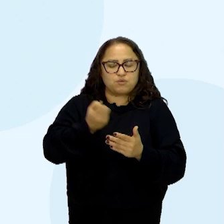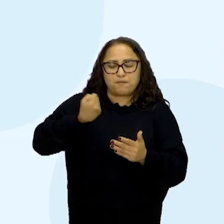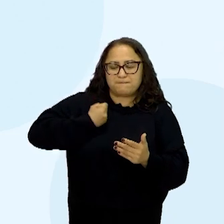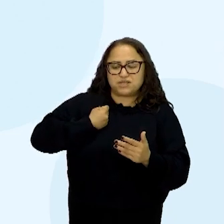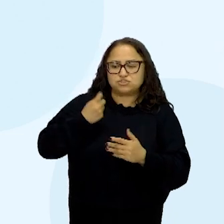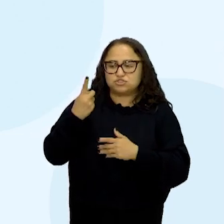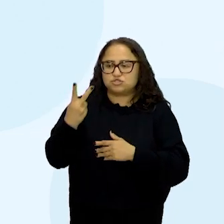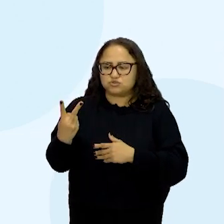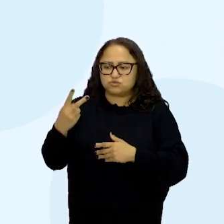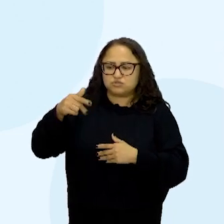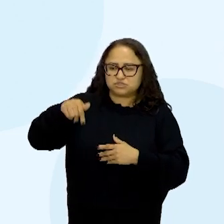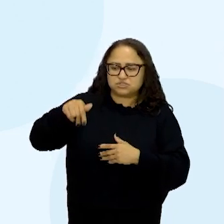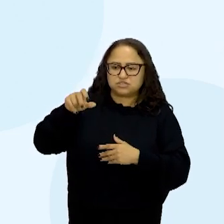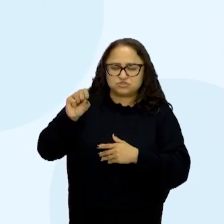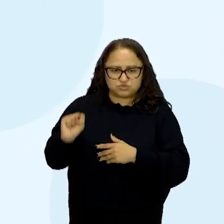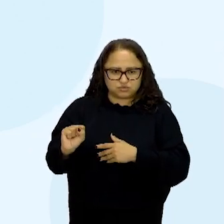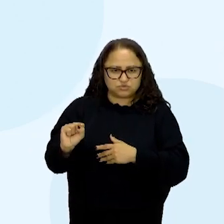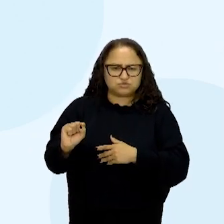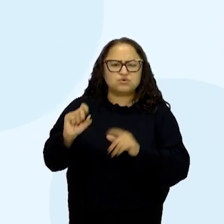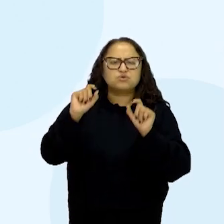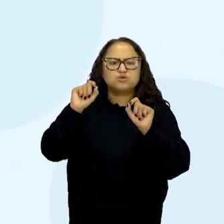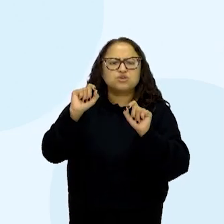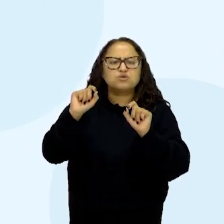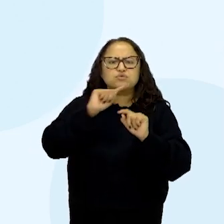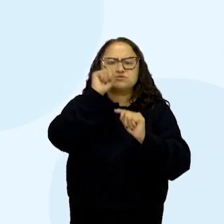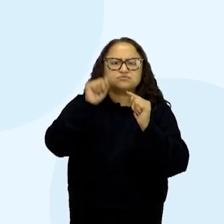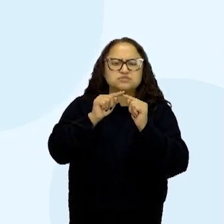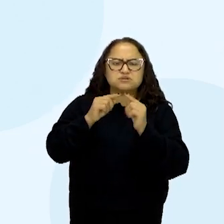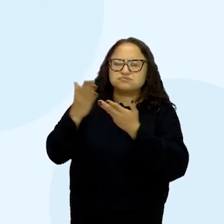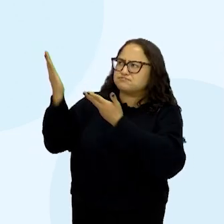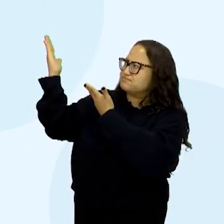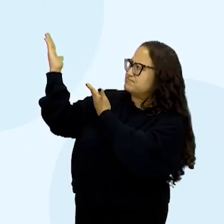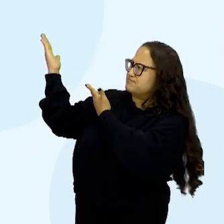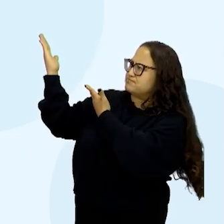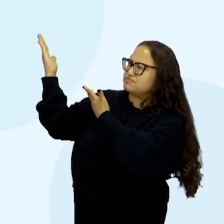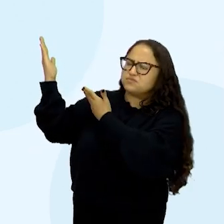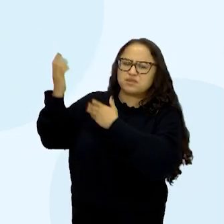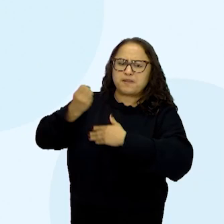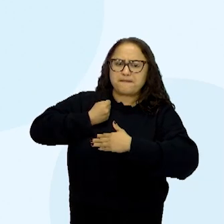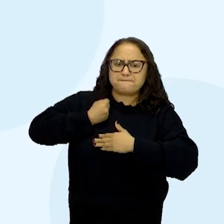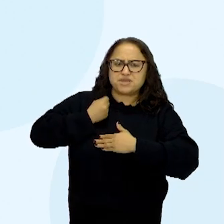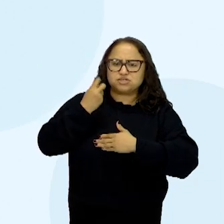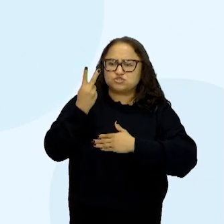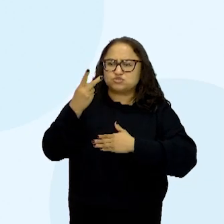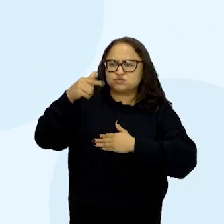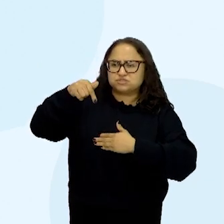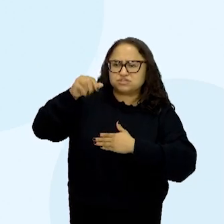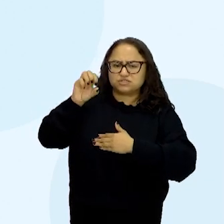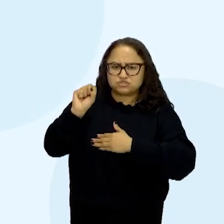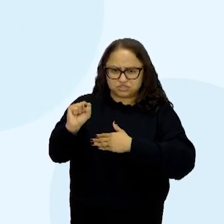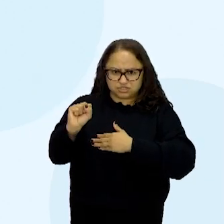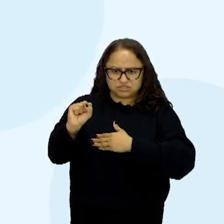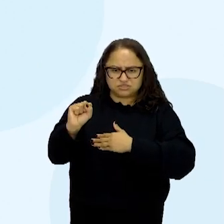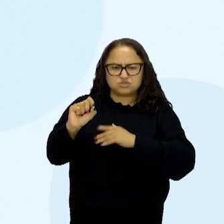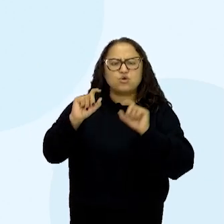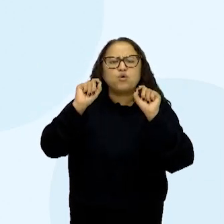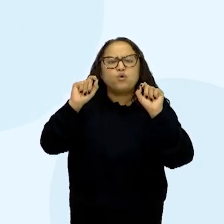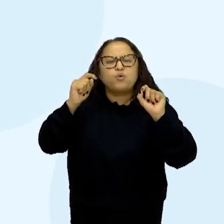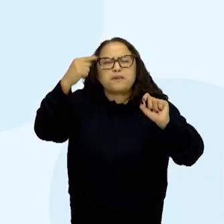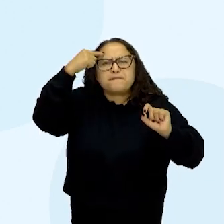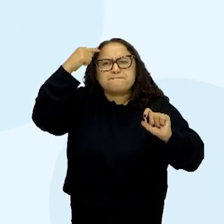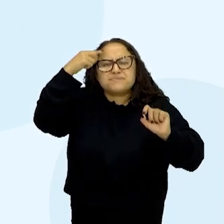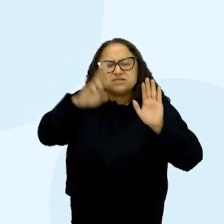278. And the point here is, look at this image on page 278. What do you think